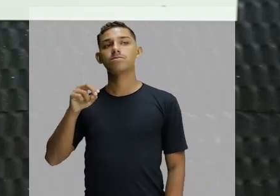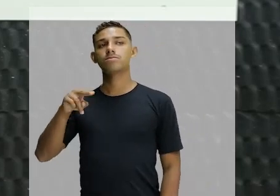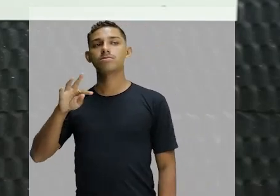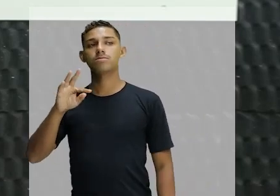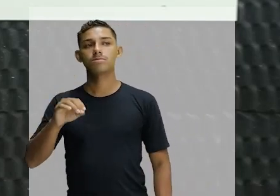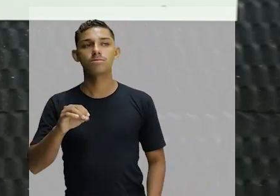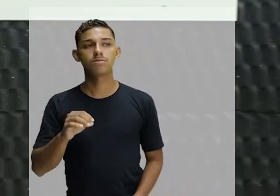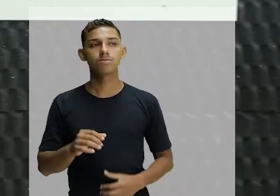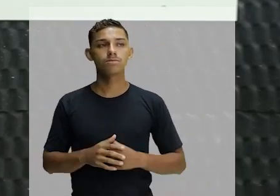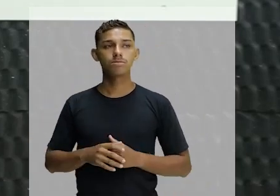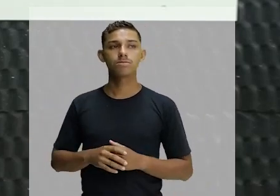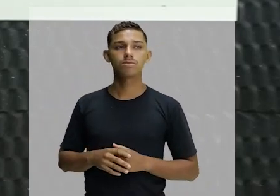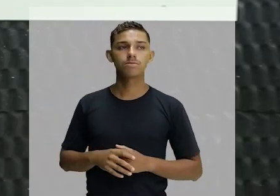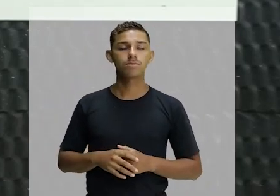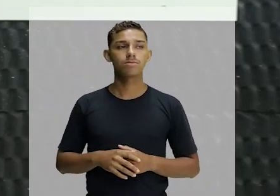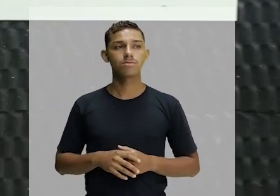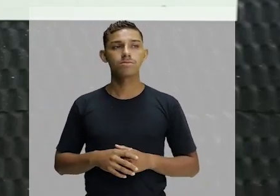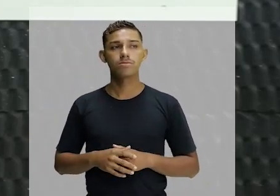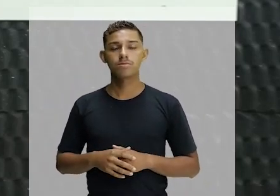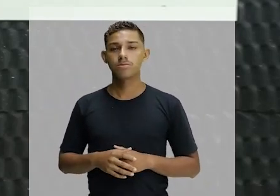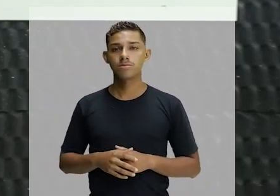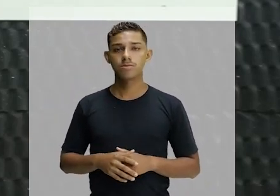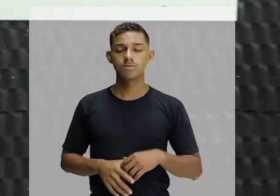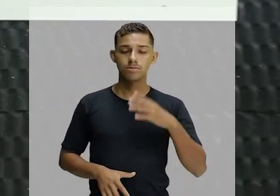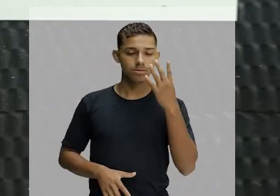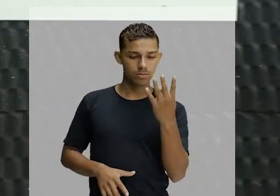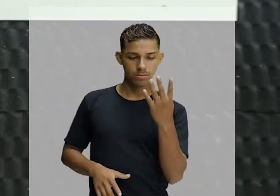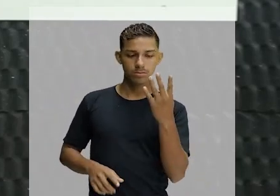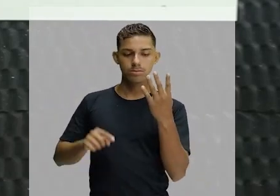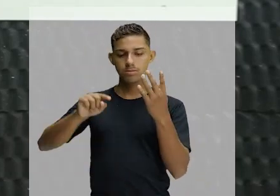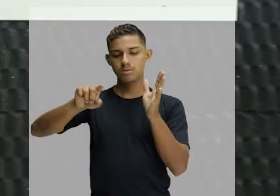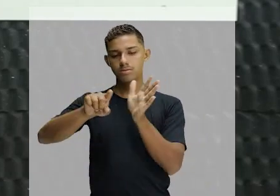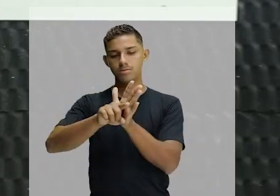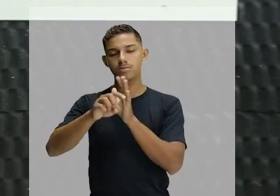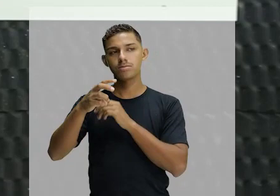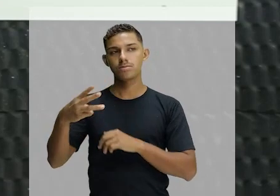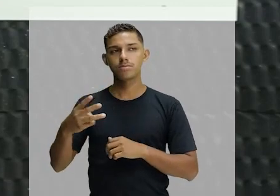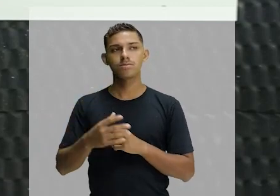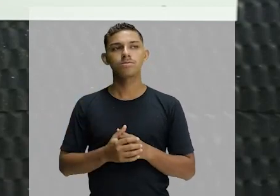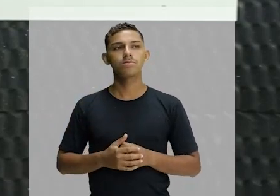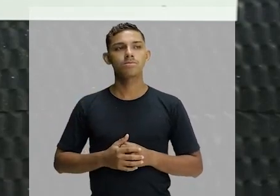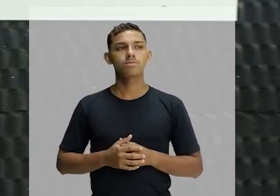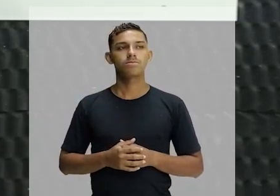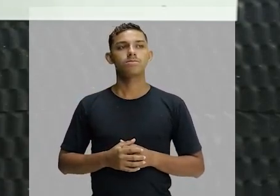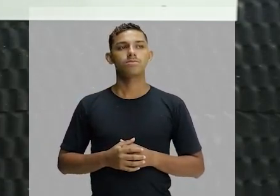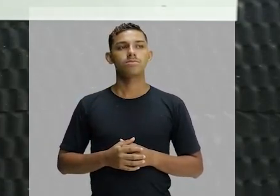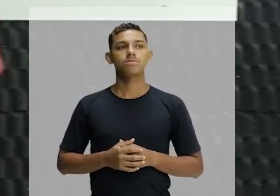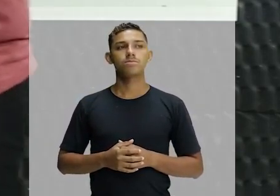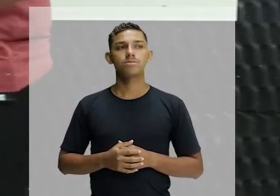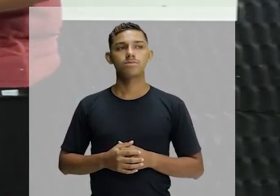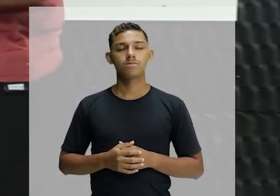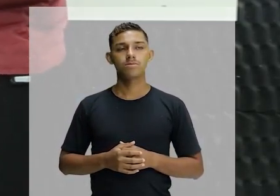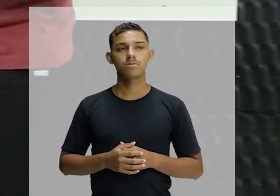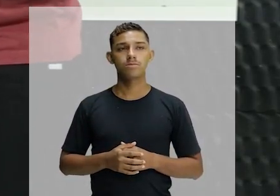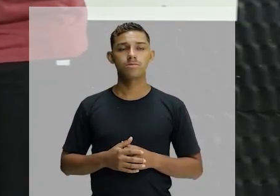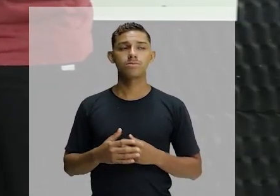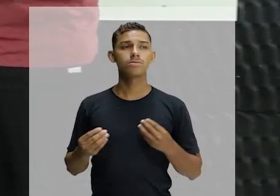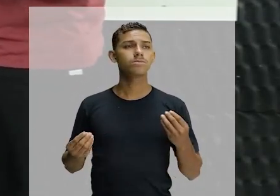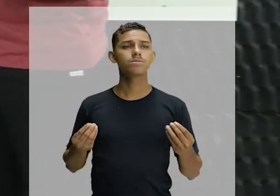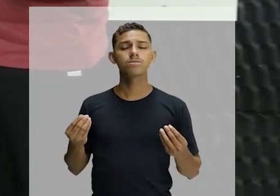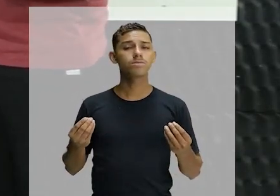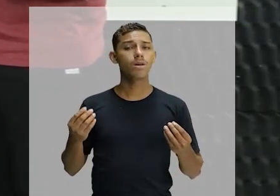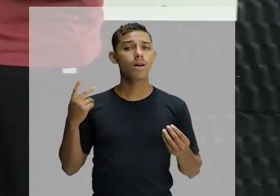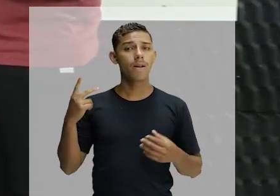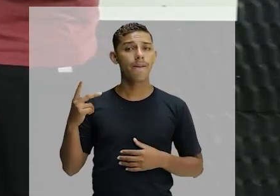centro de coordenada 4 e menos 3. Esse aqui é o centro. Ora, galera, o que eu tenho que fazer?